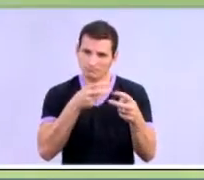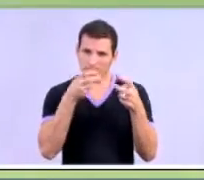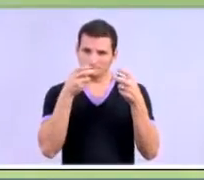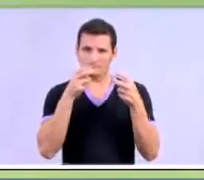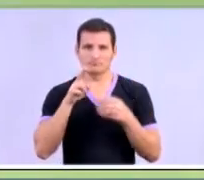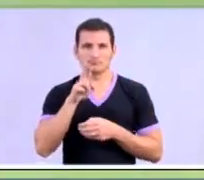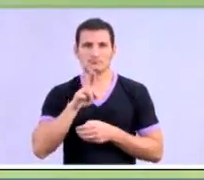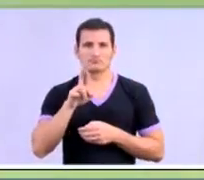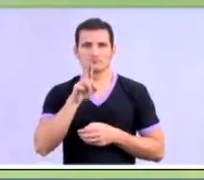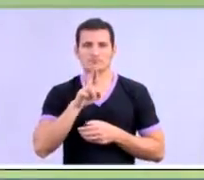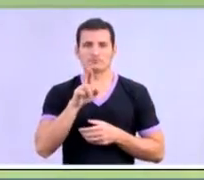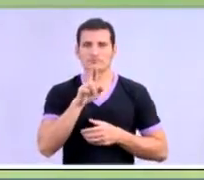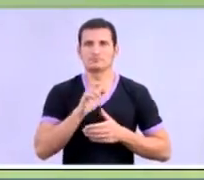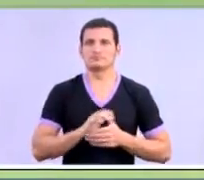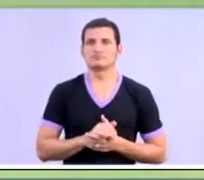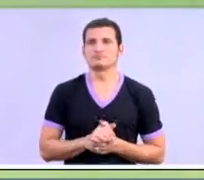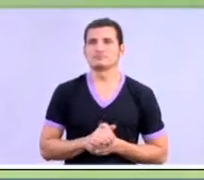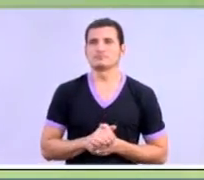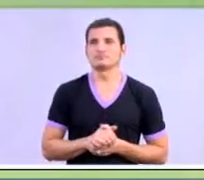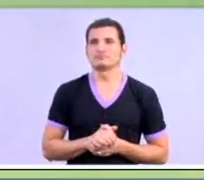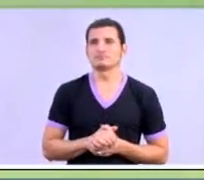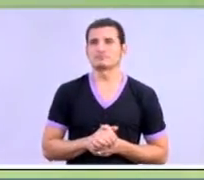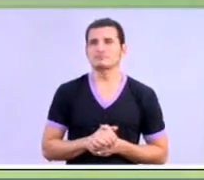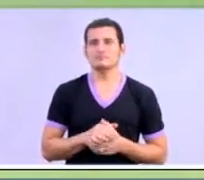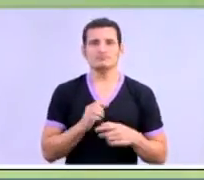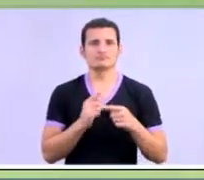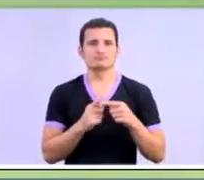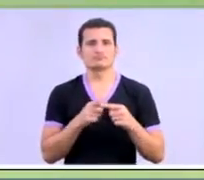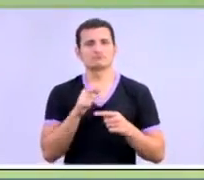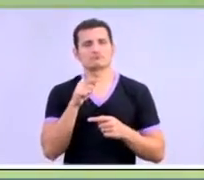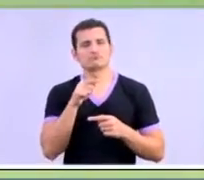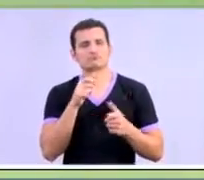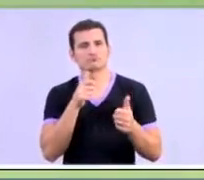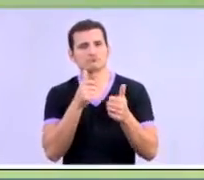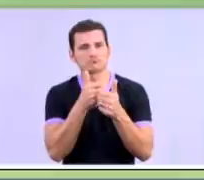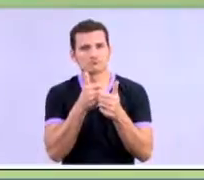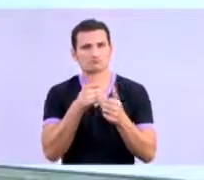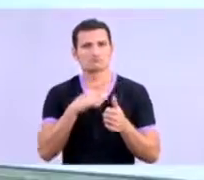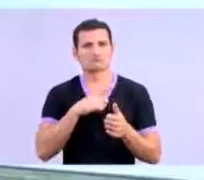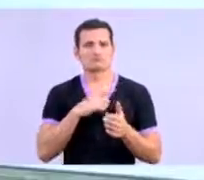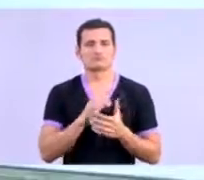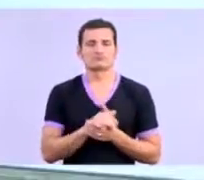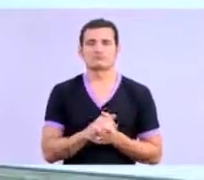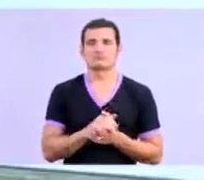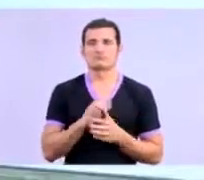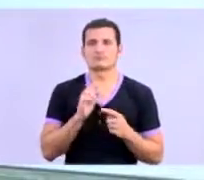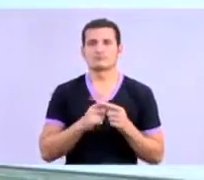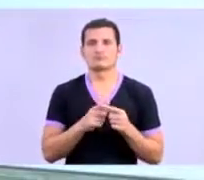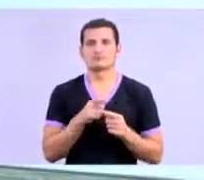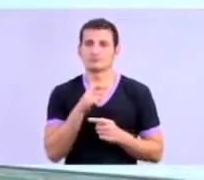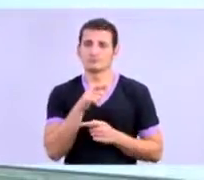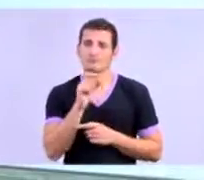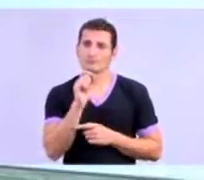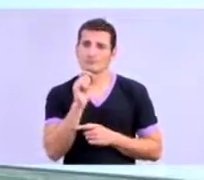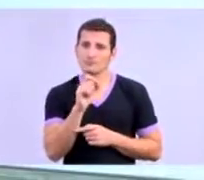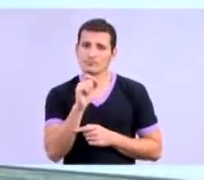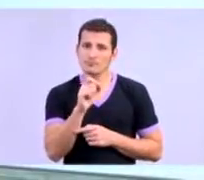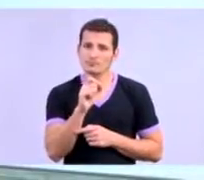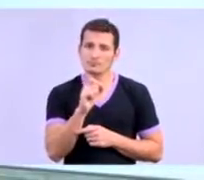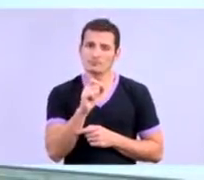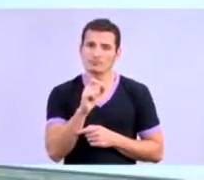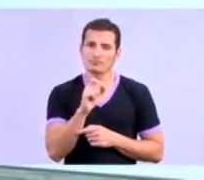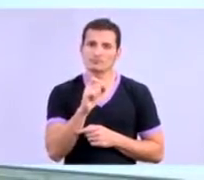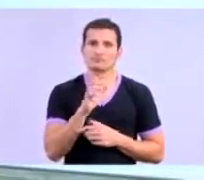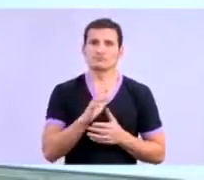Antes de a gente falar deles aqui, por que ela é mais próxima? É a camada onde está entregando o que a gente usa no dia a